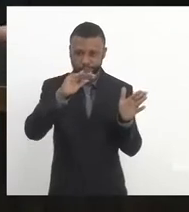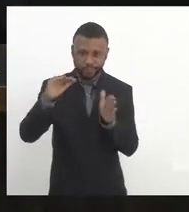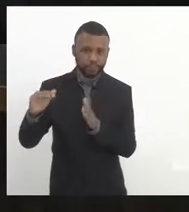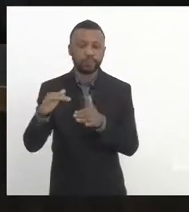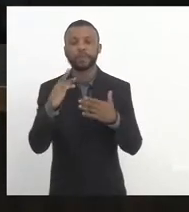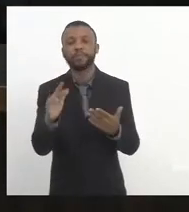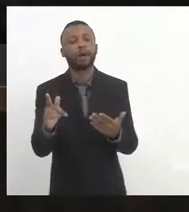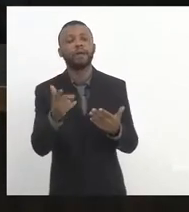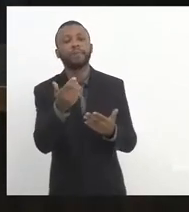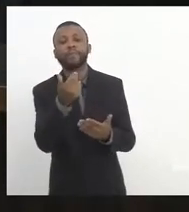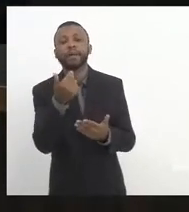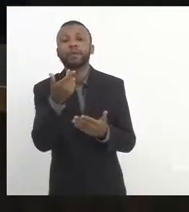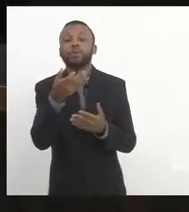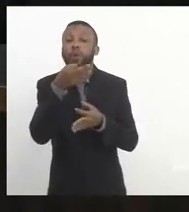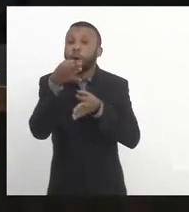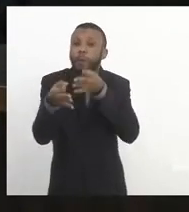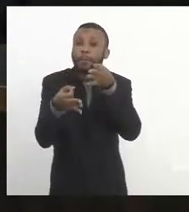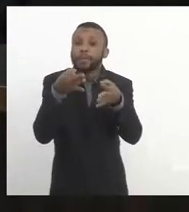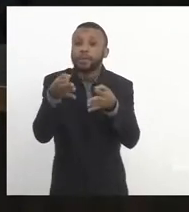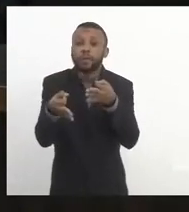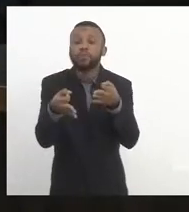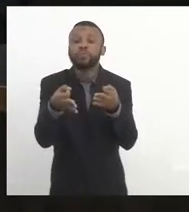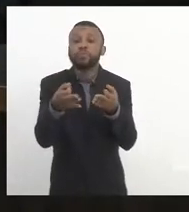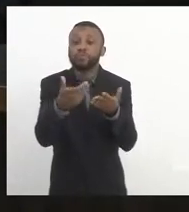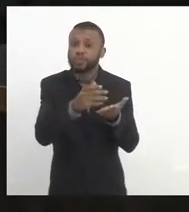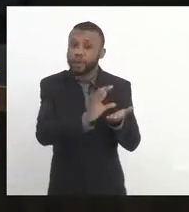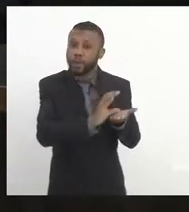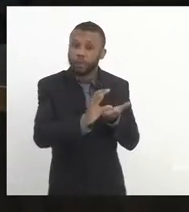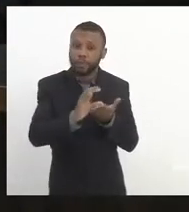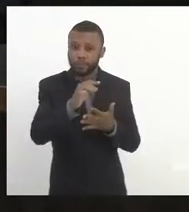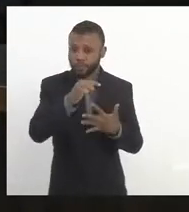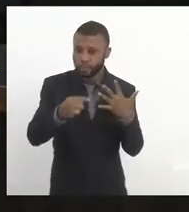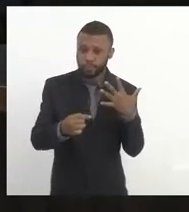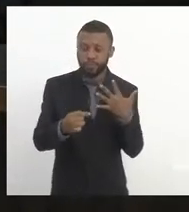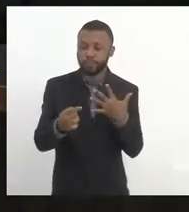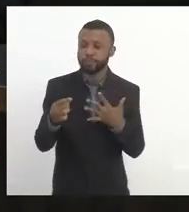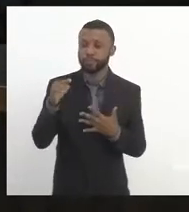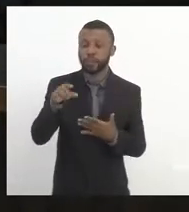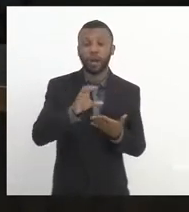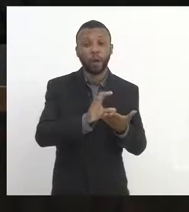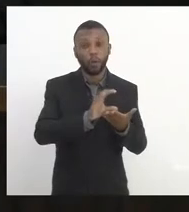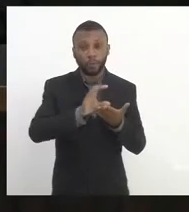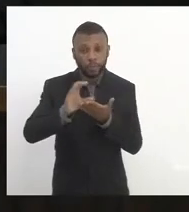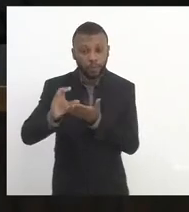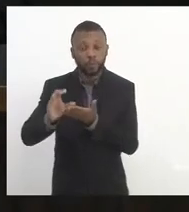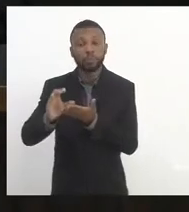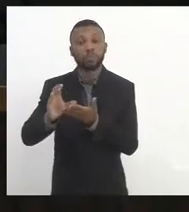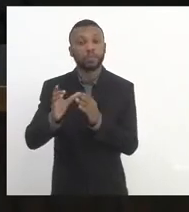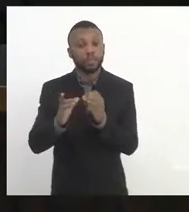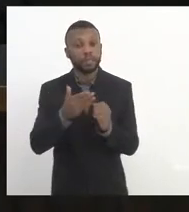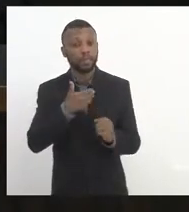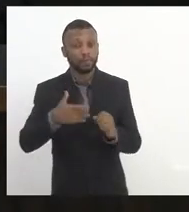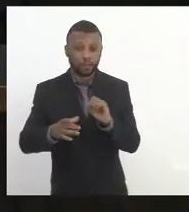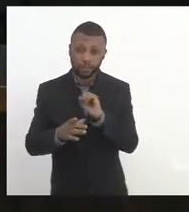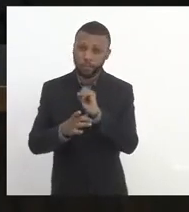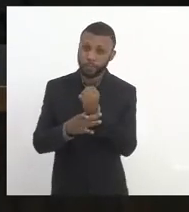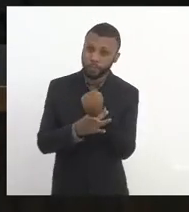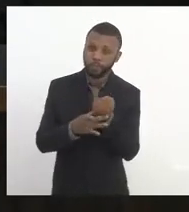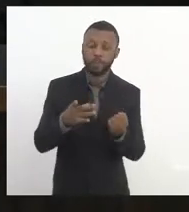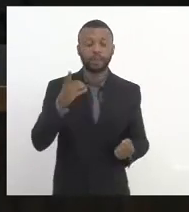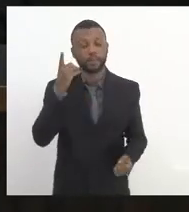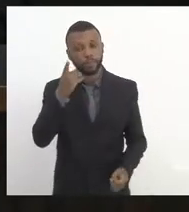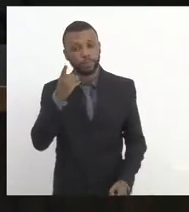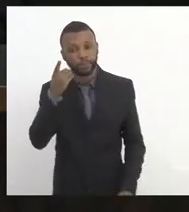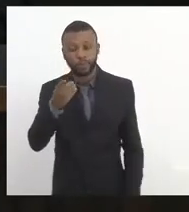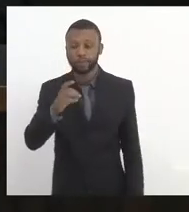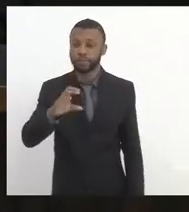outras comissões. Pela Comissão de Segurança Pública e Assunto de Polícia, deputado Carlos